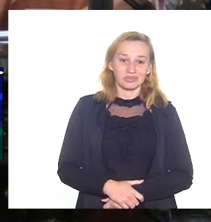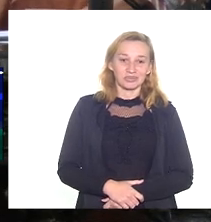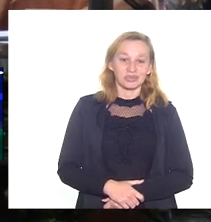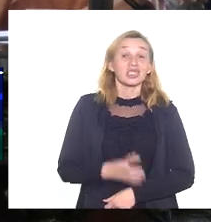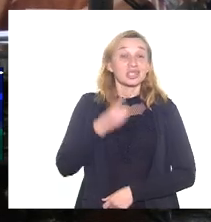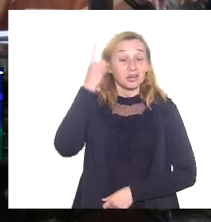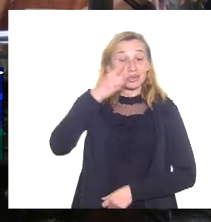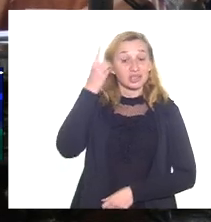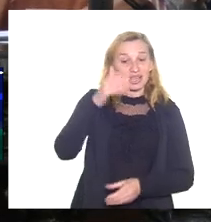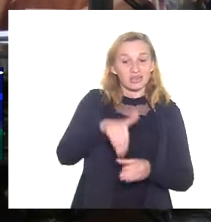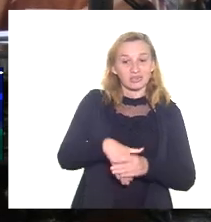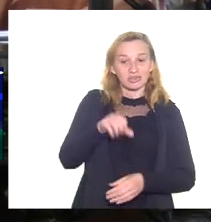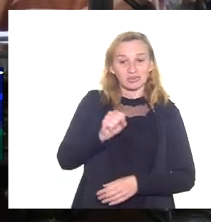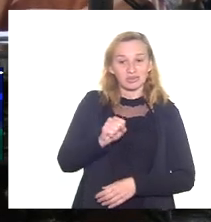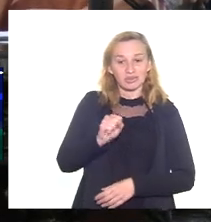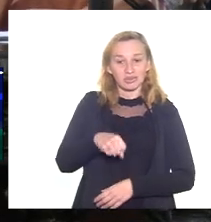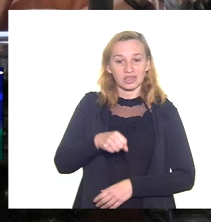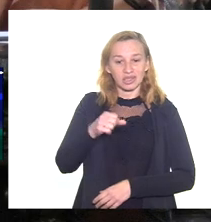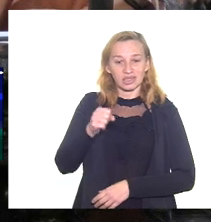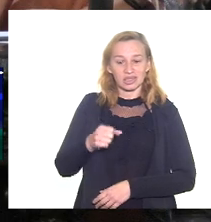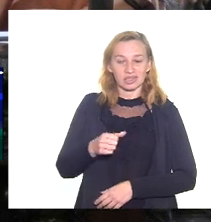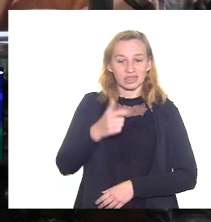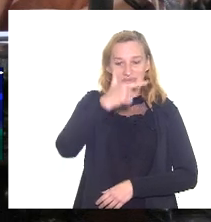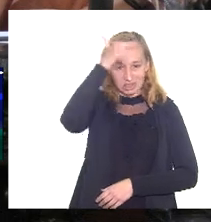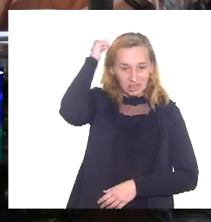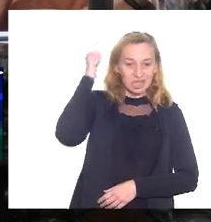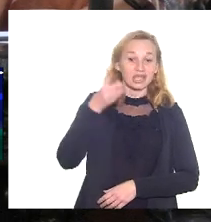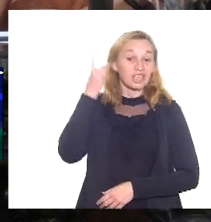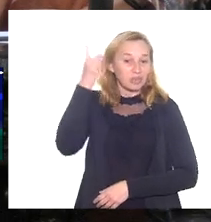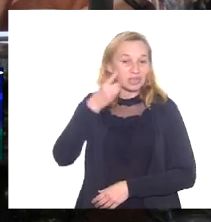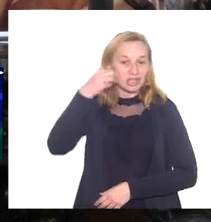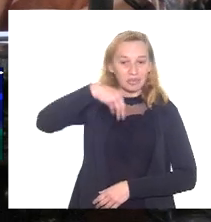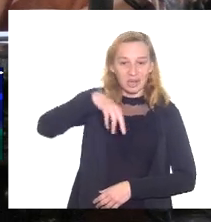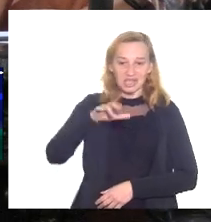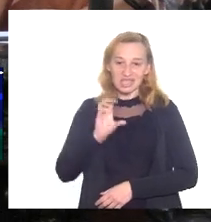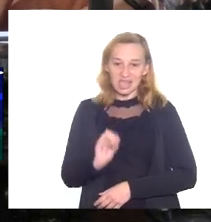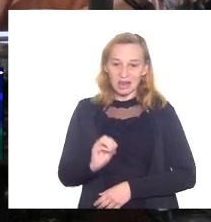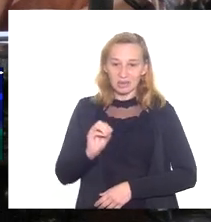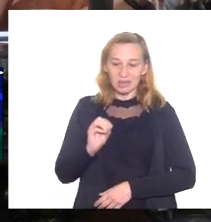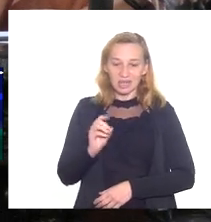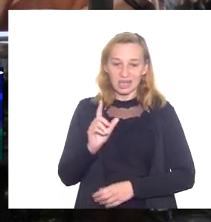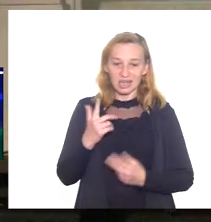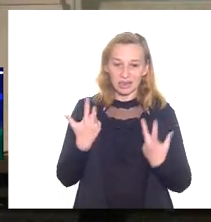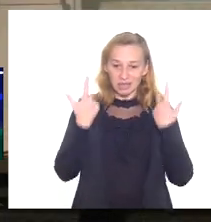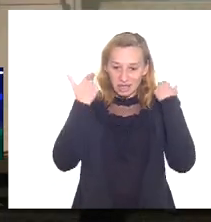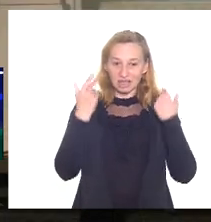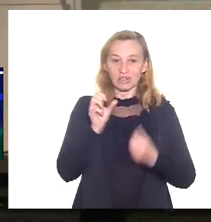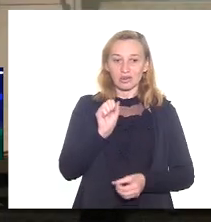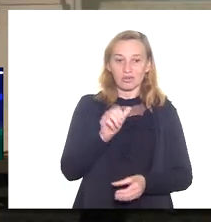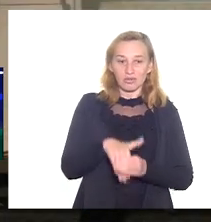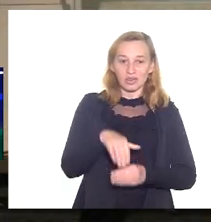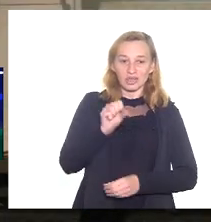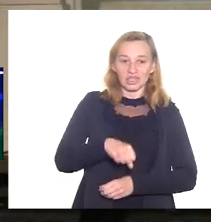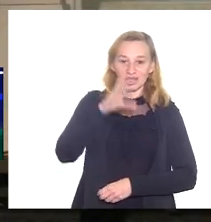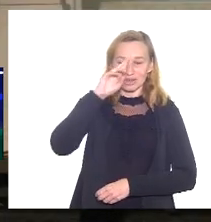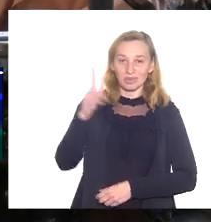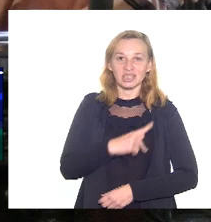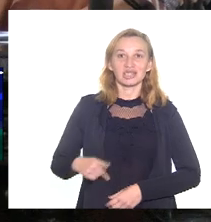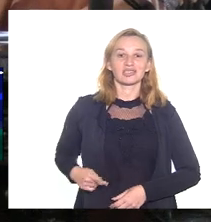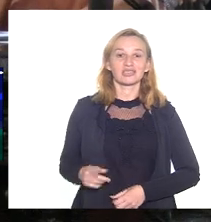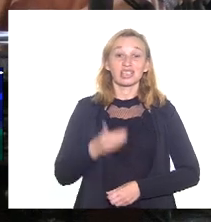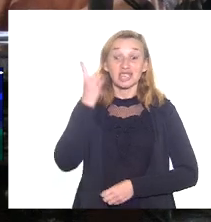Deputado Luiz Paulo vota sim. Deputado Marcelo Cabeleireiro. Voto sim, senhor presidente.